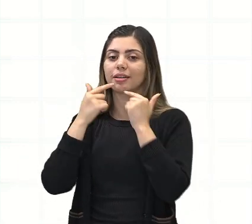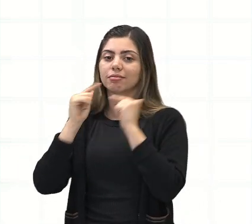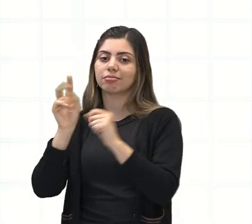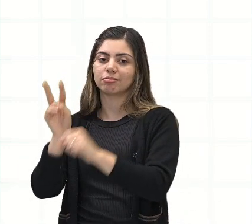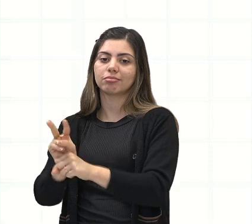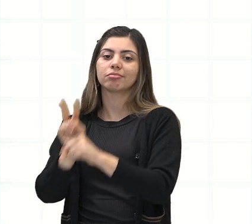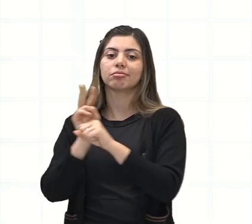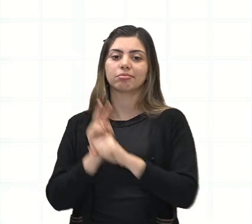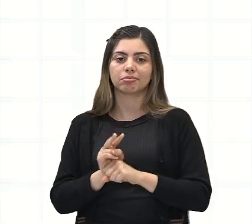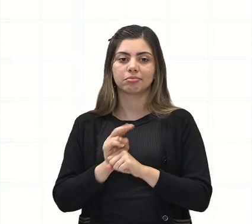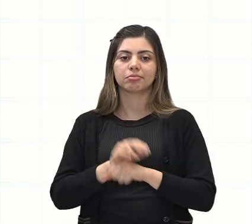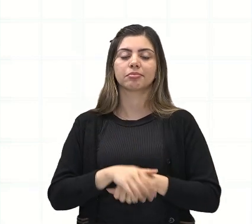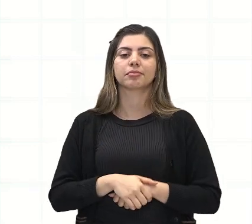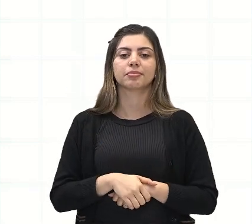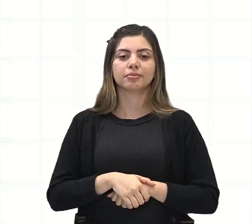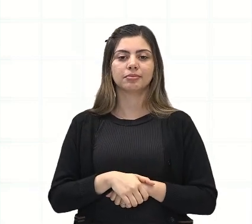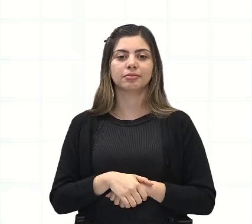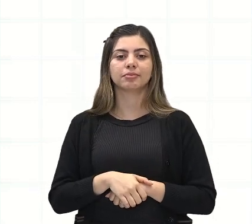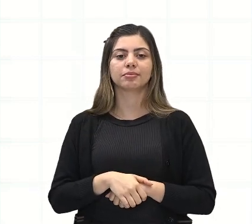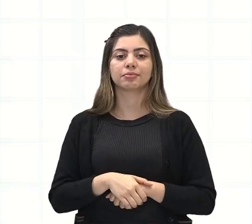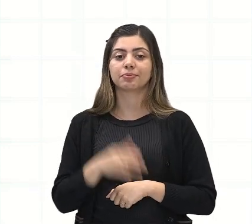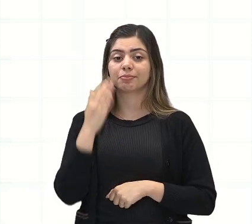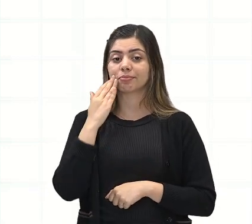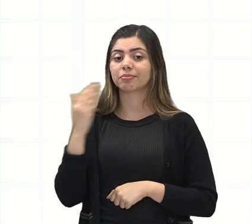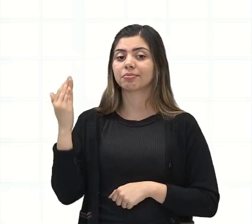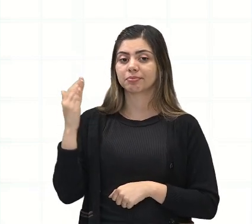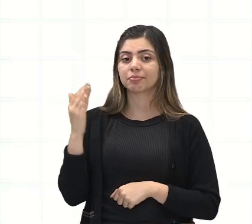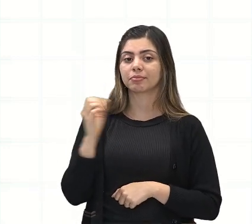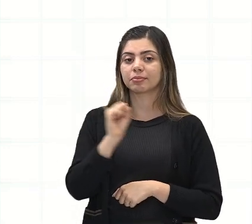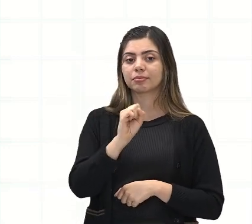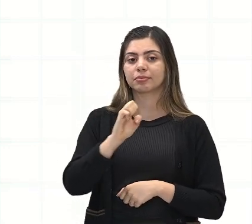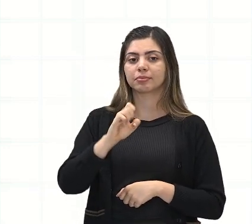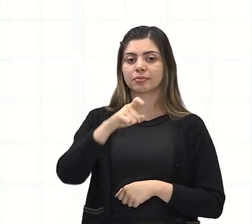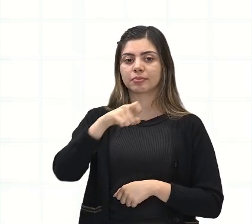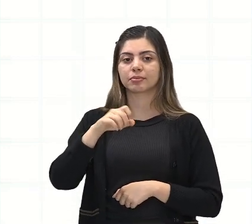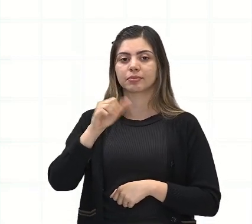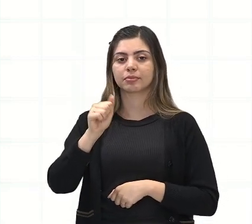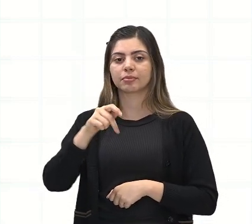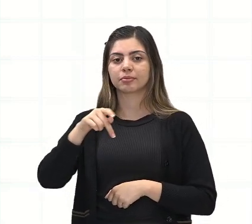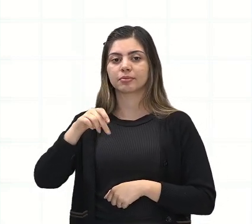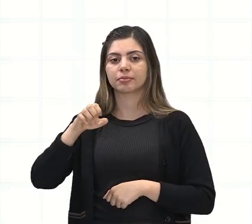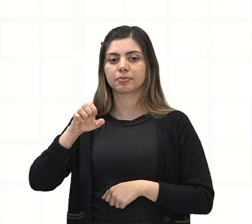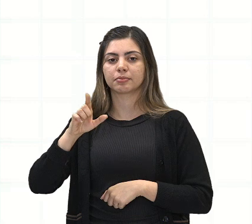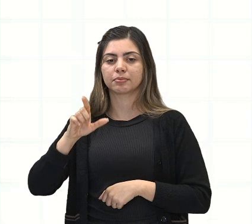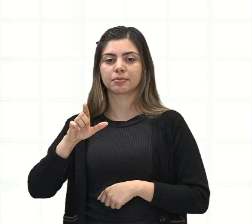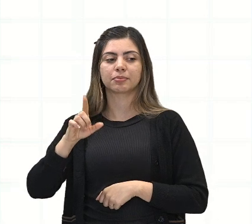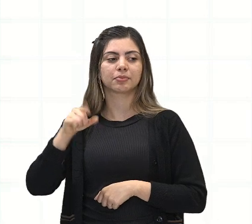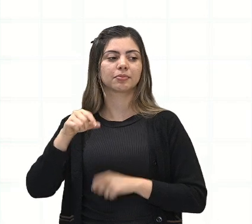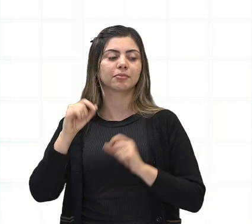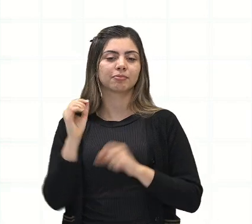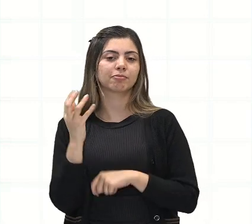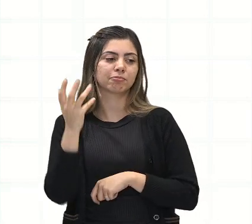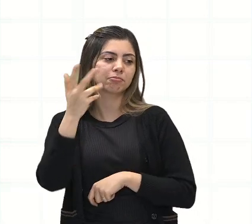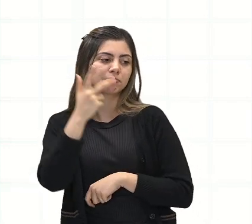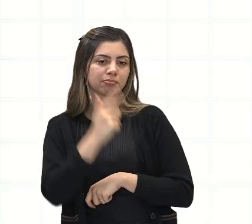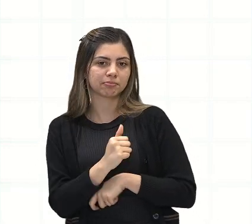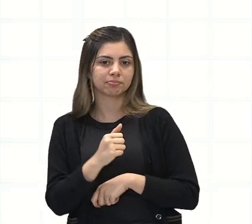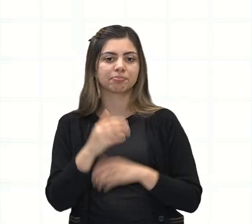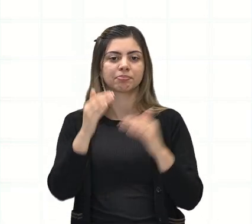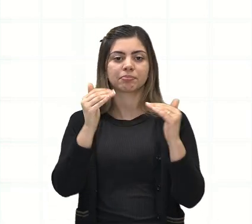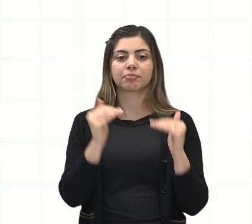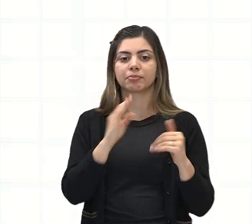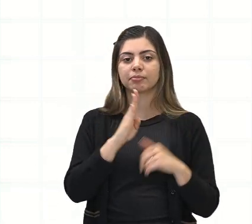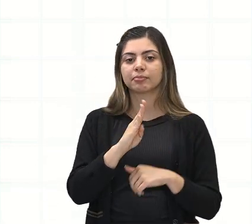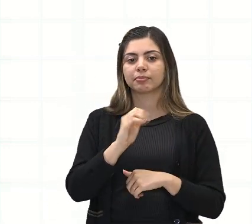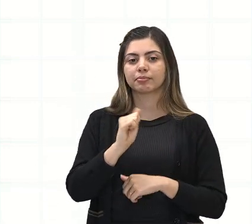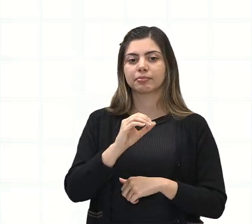nome de um piloto, que a gente vai ver a seguir. Eu tenho sex appeal, que é o charme, que é o encanto, saca só meu background, que é essa